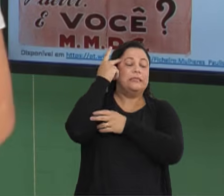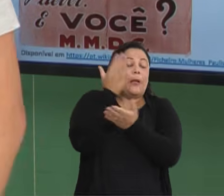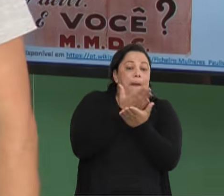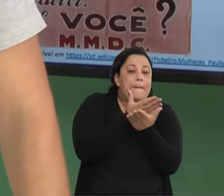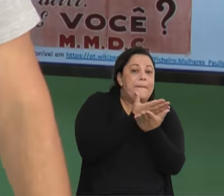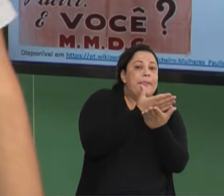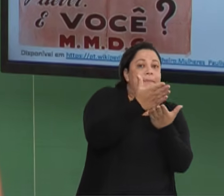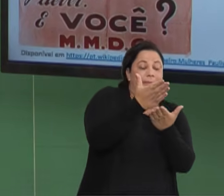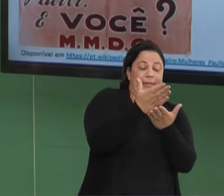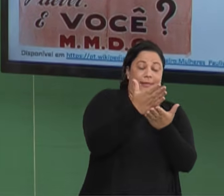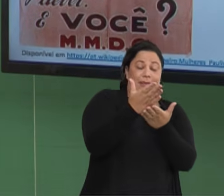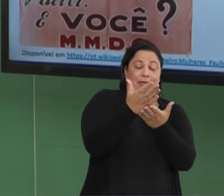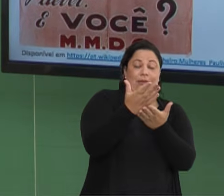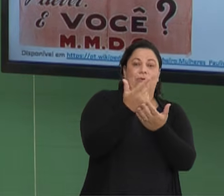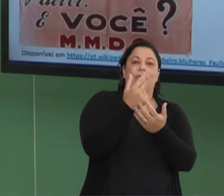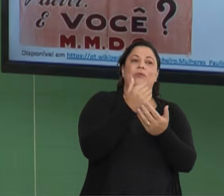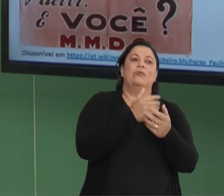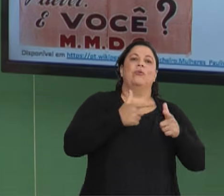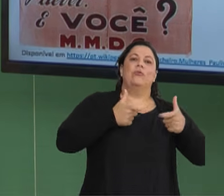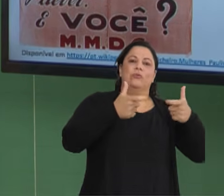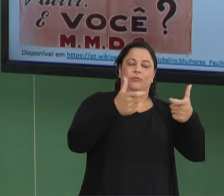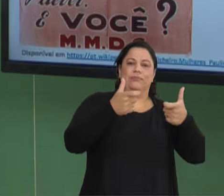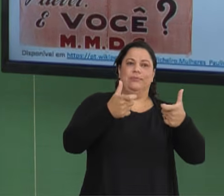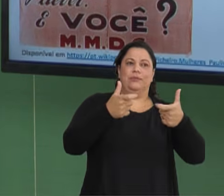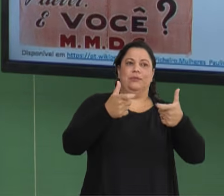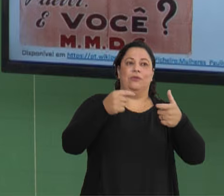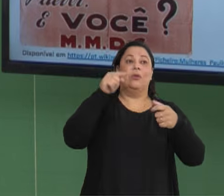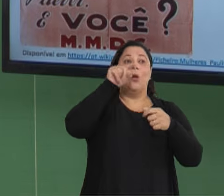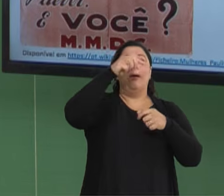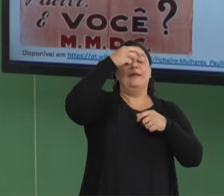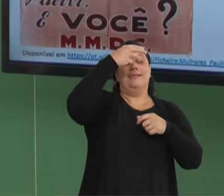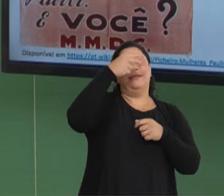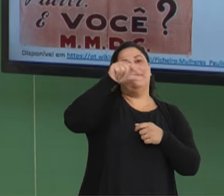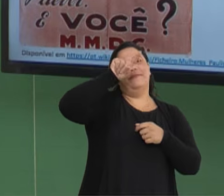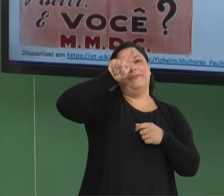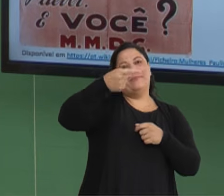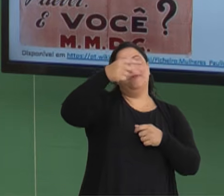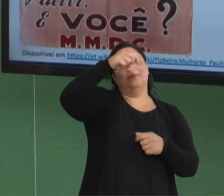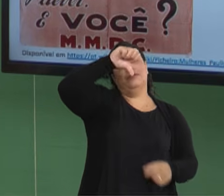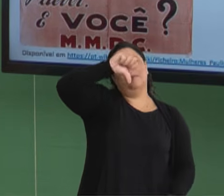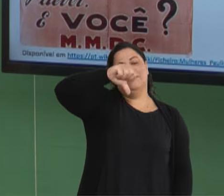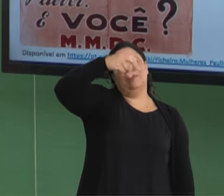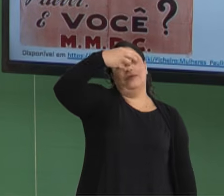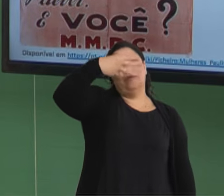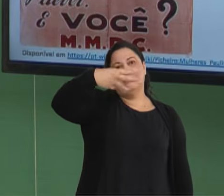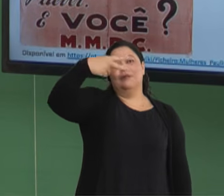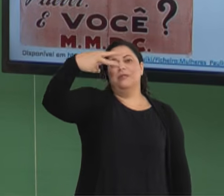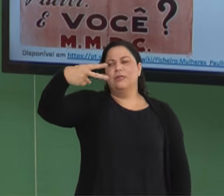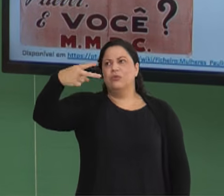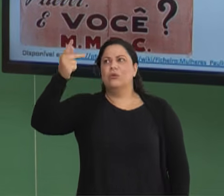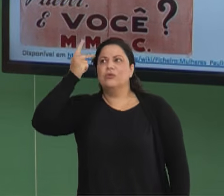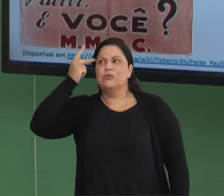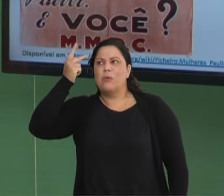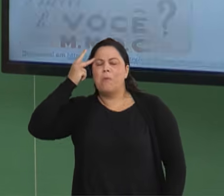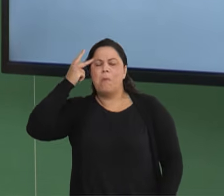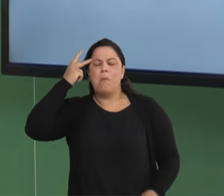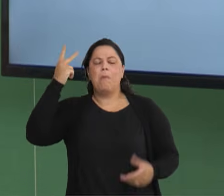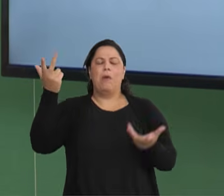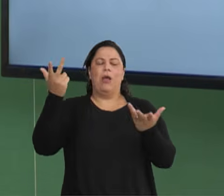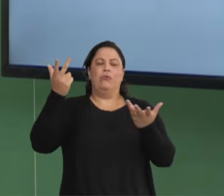de 32, São Paulo assinou a rendição. Isso significa que São Paulo já era, perdeu, aceitou as